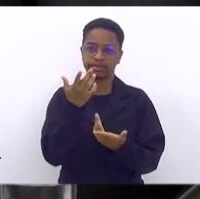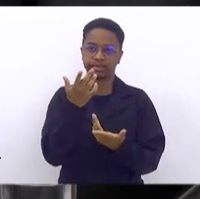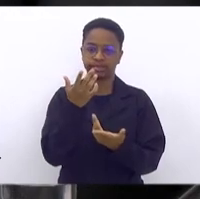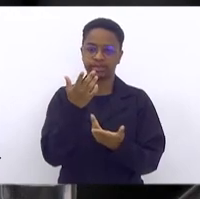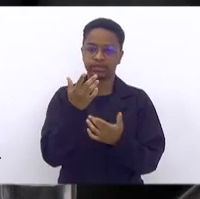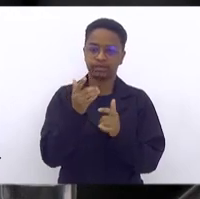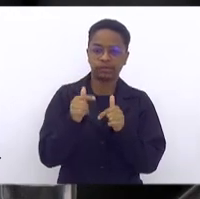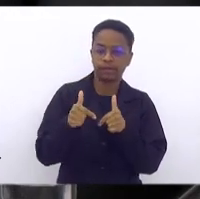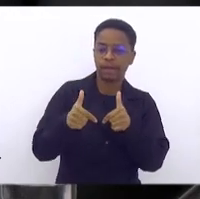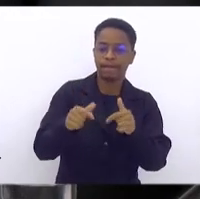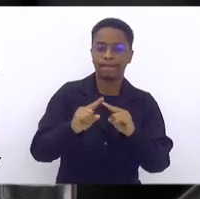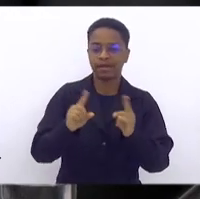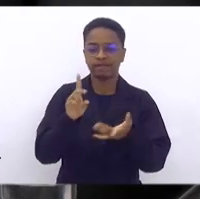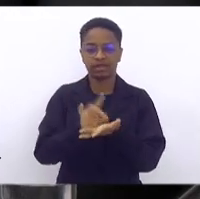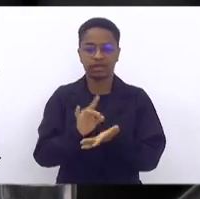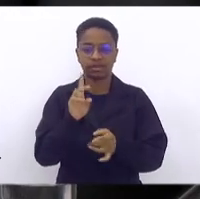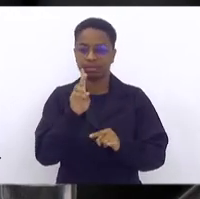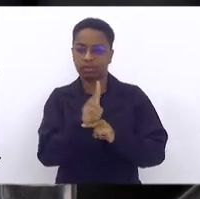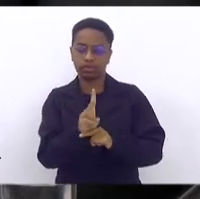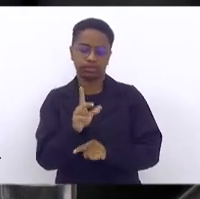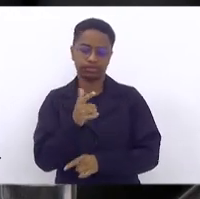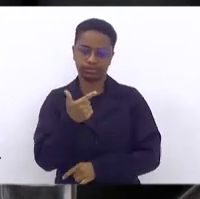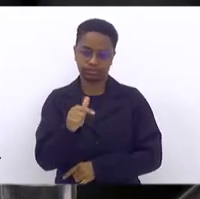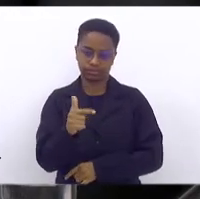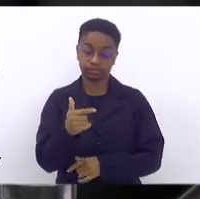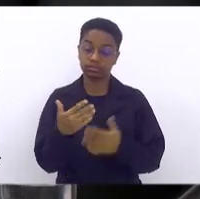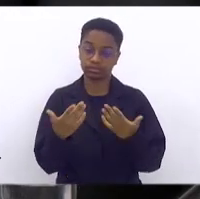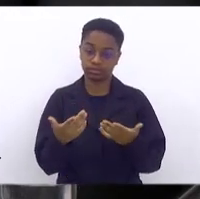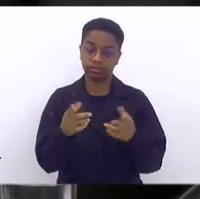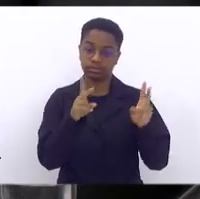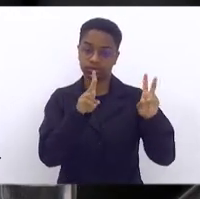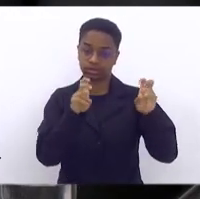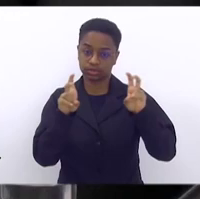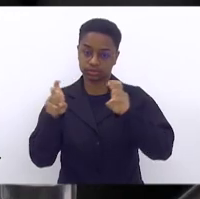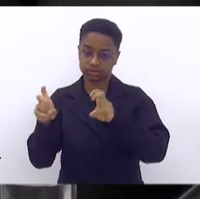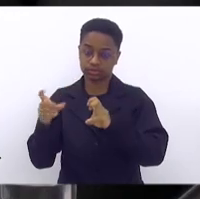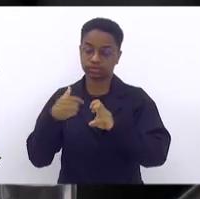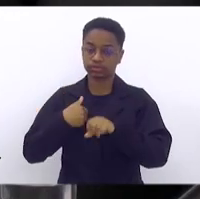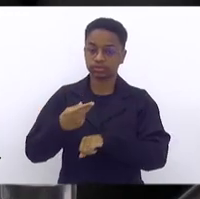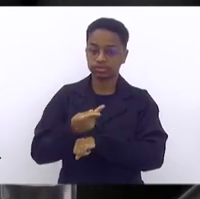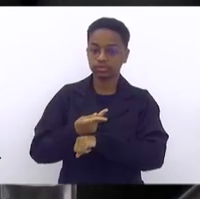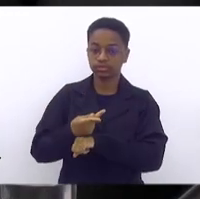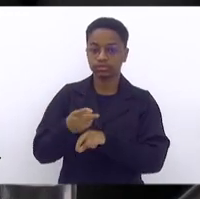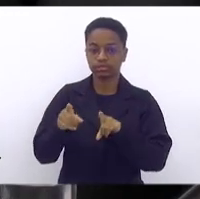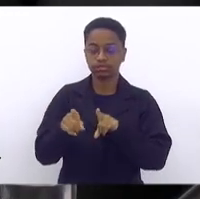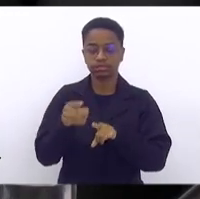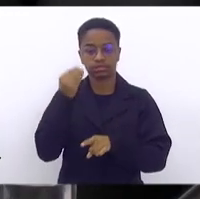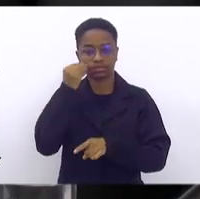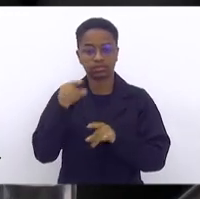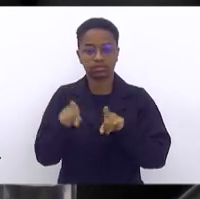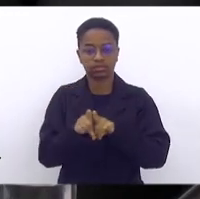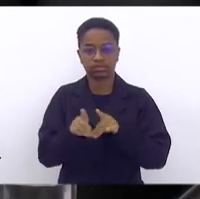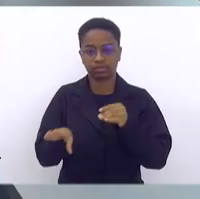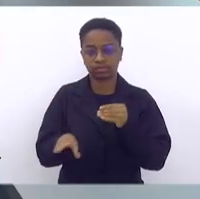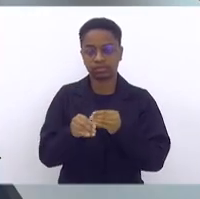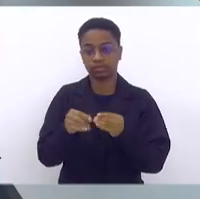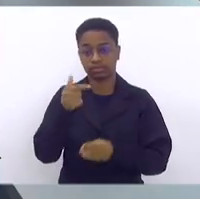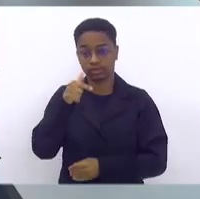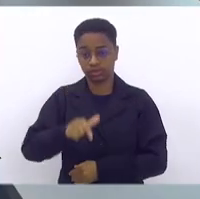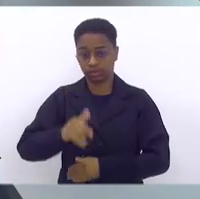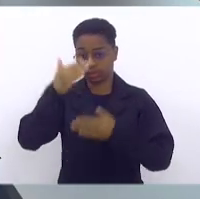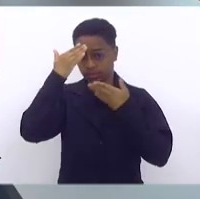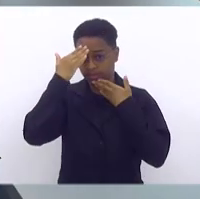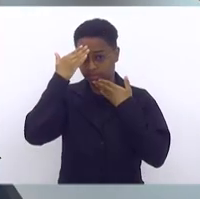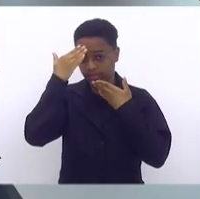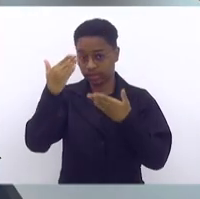uma efetiva proteção da pessoa. Então, são esses temas que eu procurei aqui também complementar. Bom, mais uma vez,